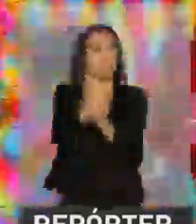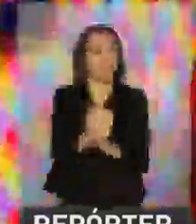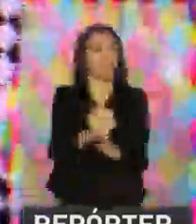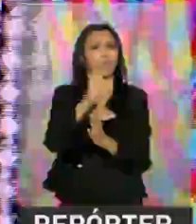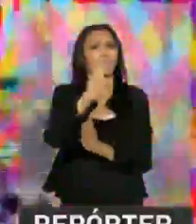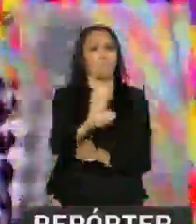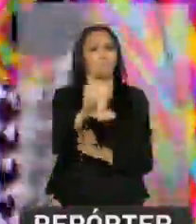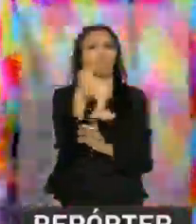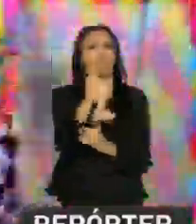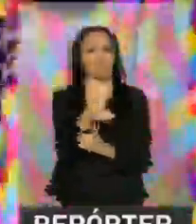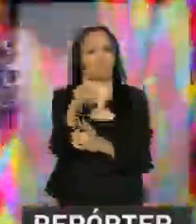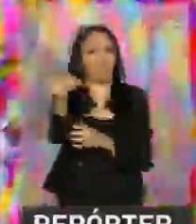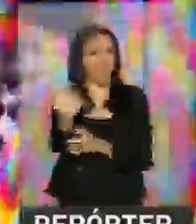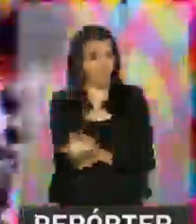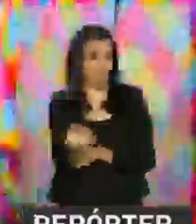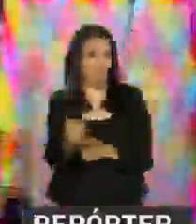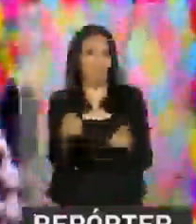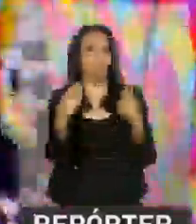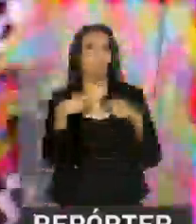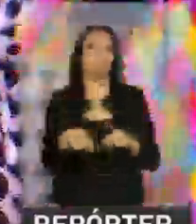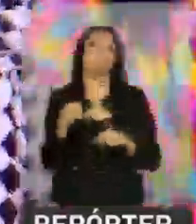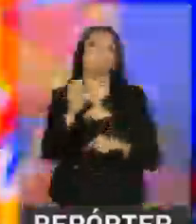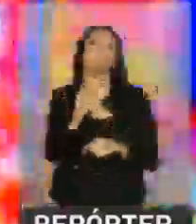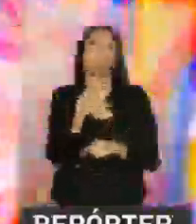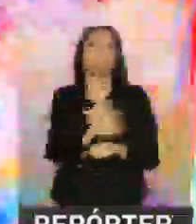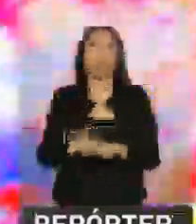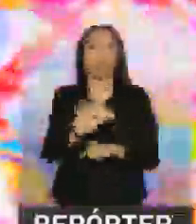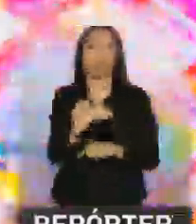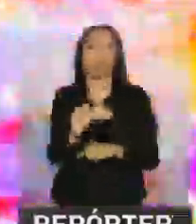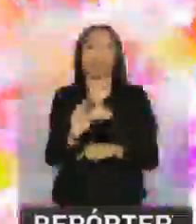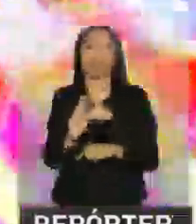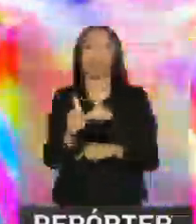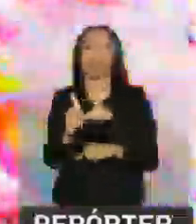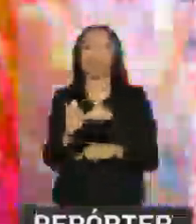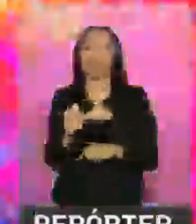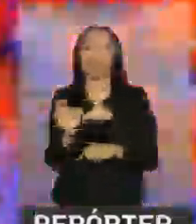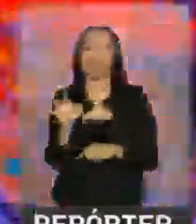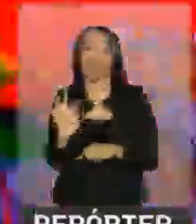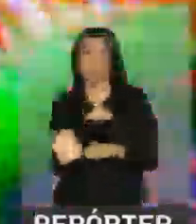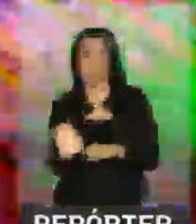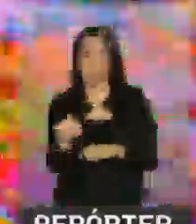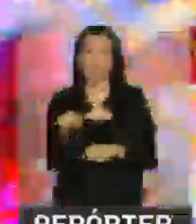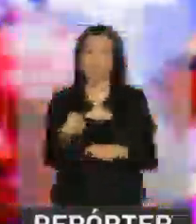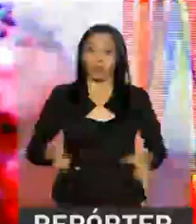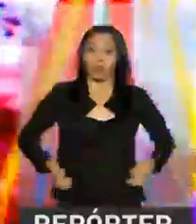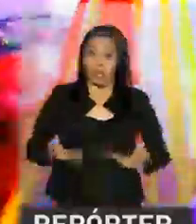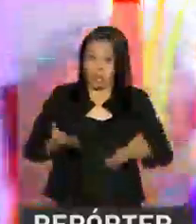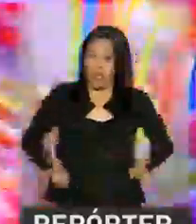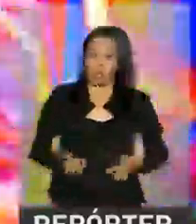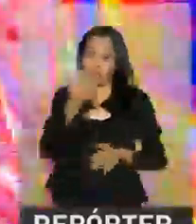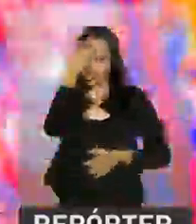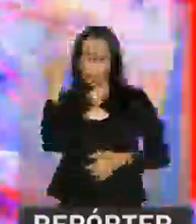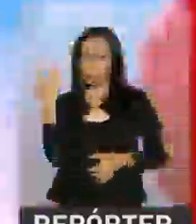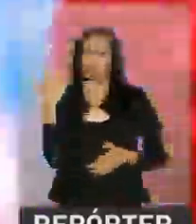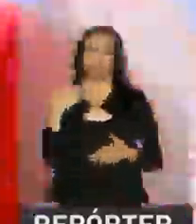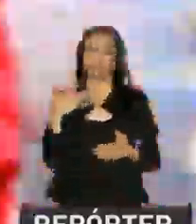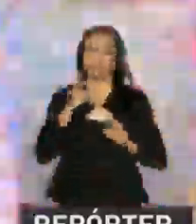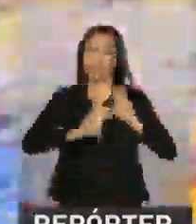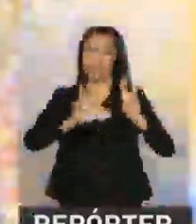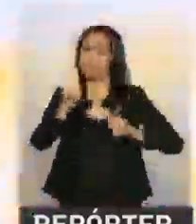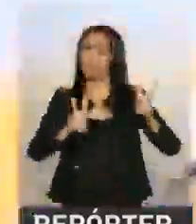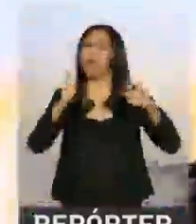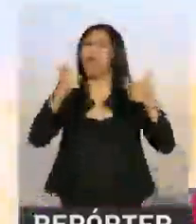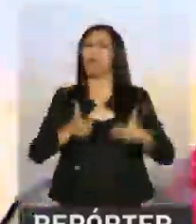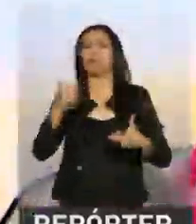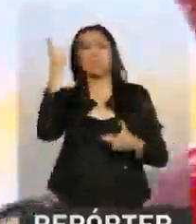58% na região sudeste o levantamento mostra que os gastos dos foliões que curtiram o carnaval em são